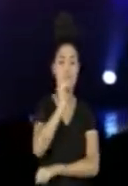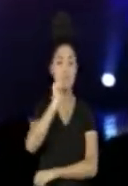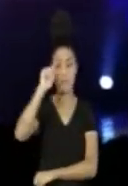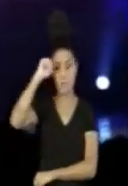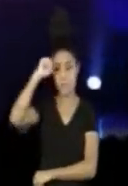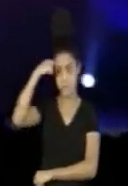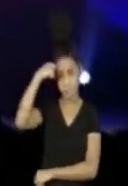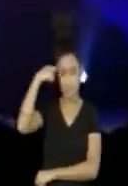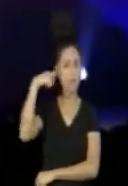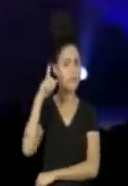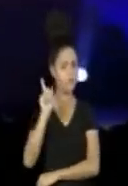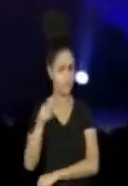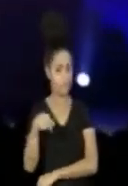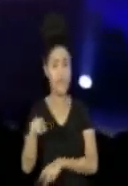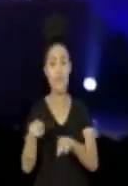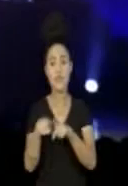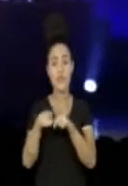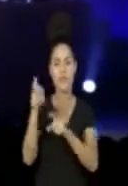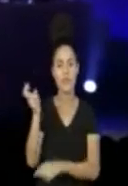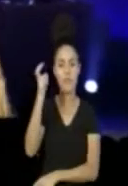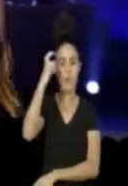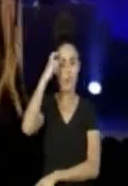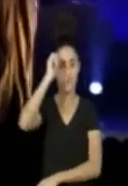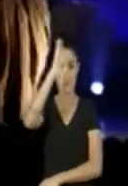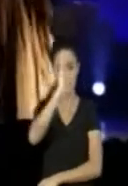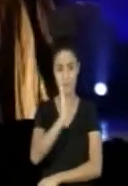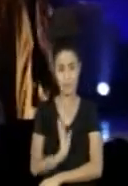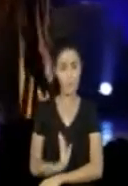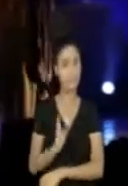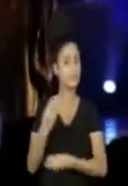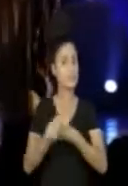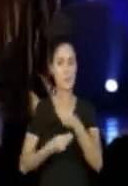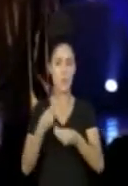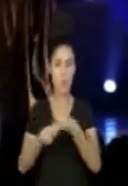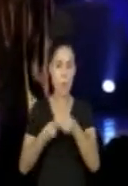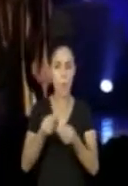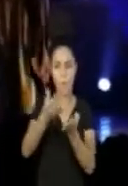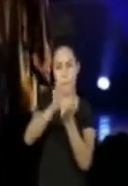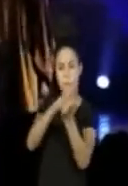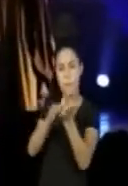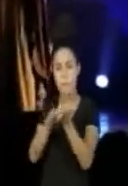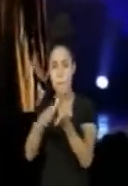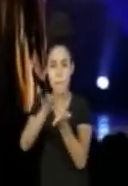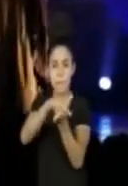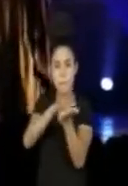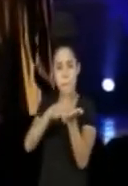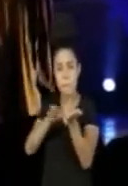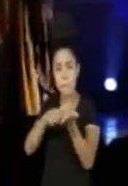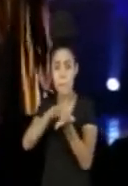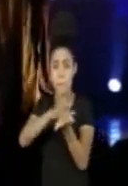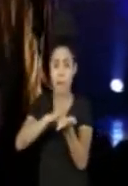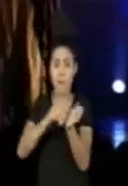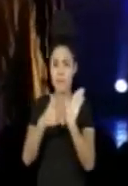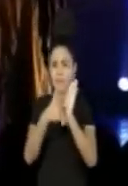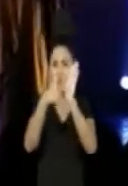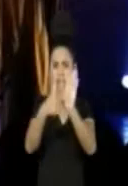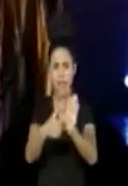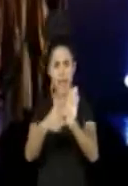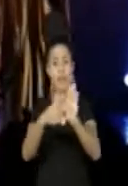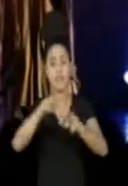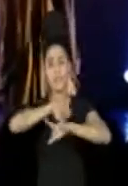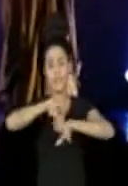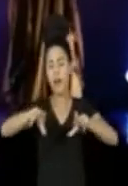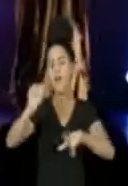negra na cultura brasileira através do samba. Falar de Clara Nunes, falar de